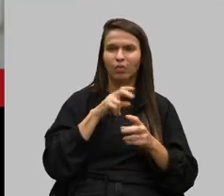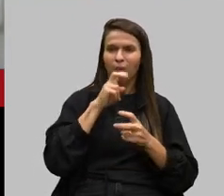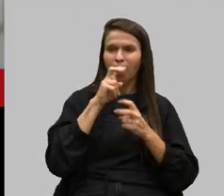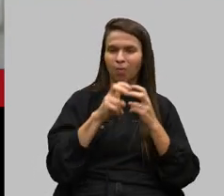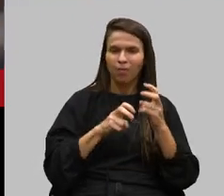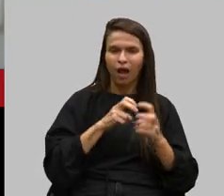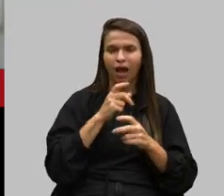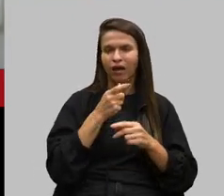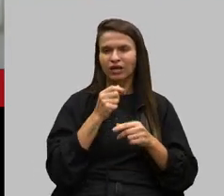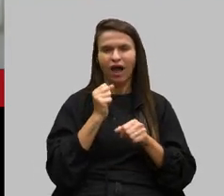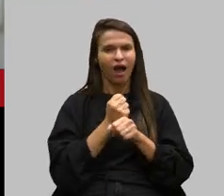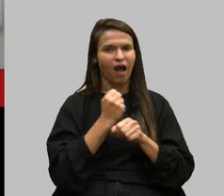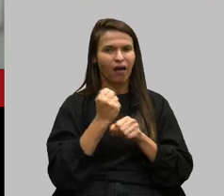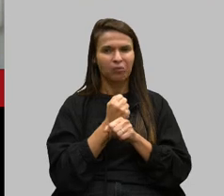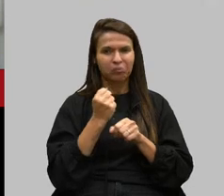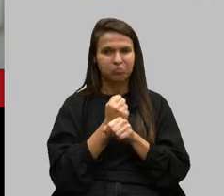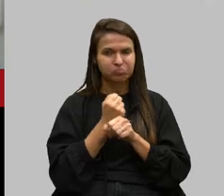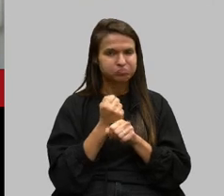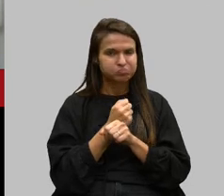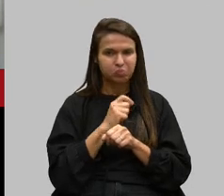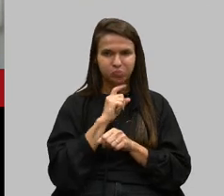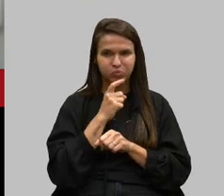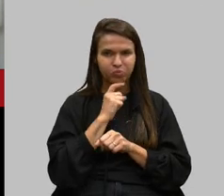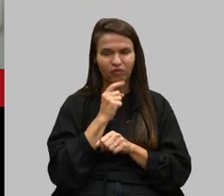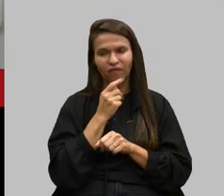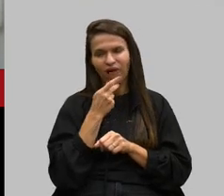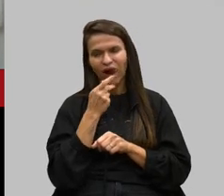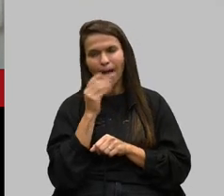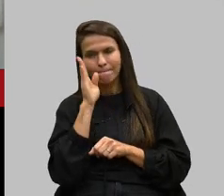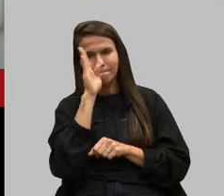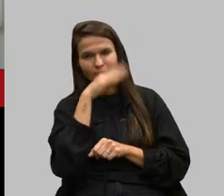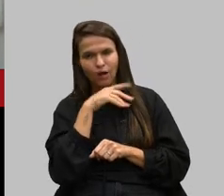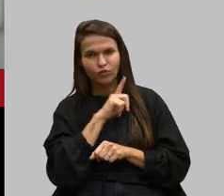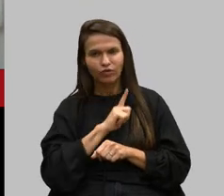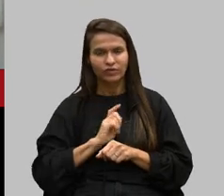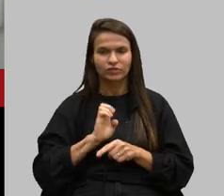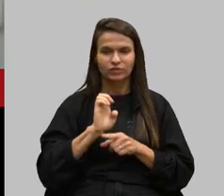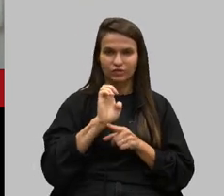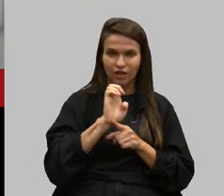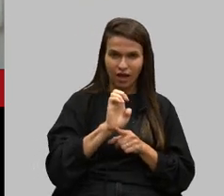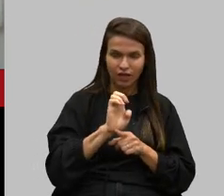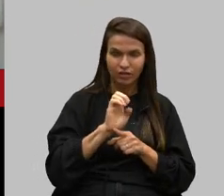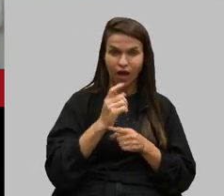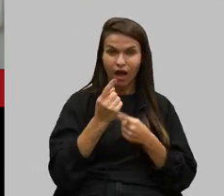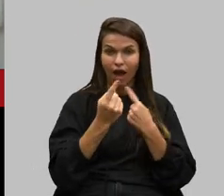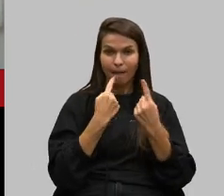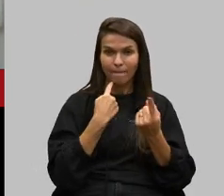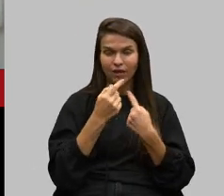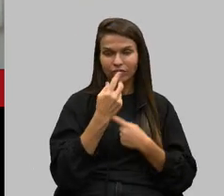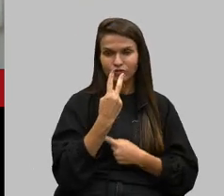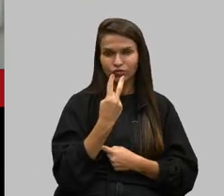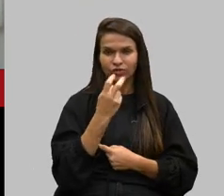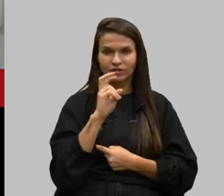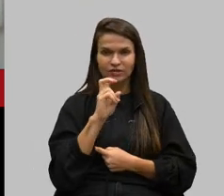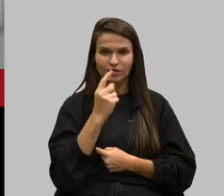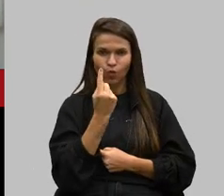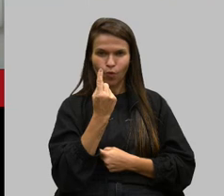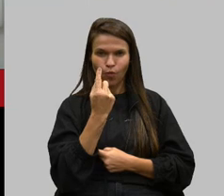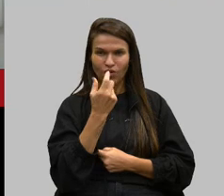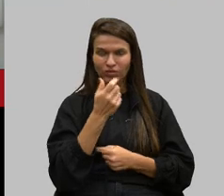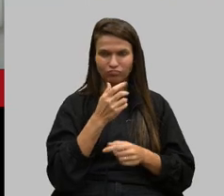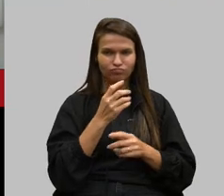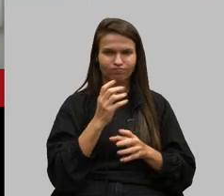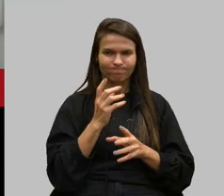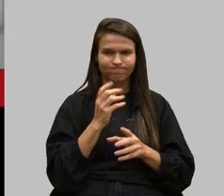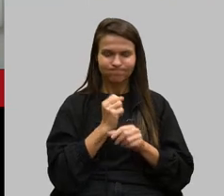não sai E aí vão falar mal das obras do Governo do Estado a BR 251 em 16 anos não foi feito o